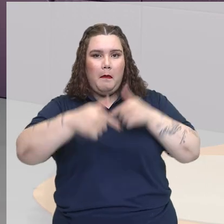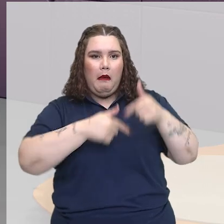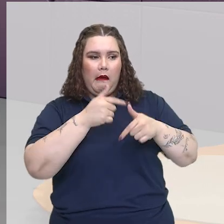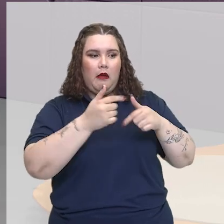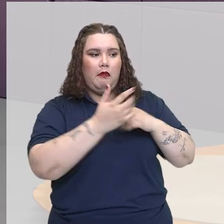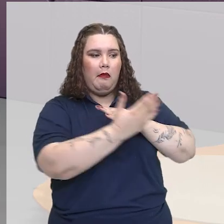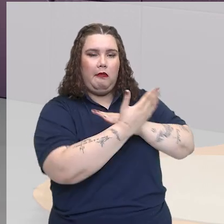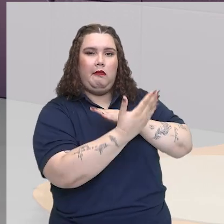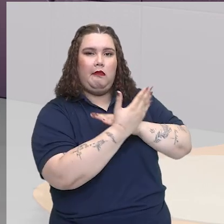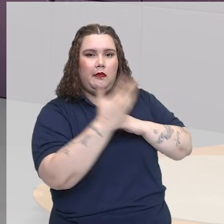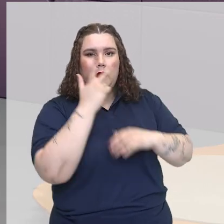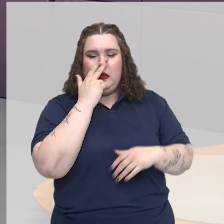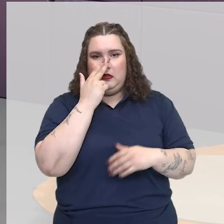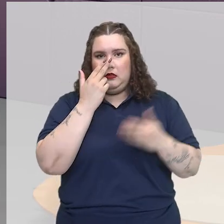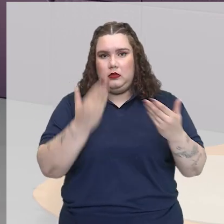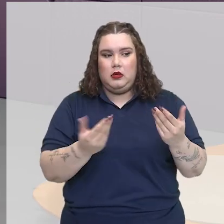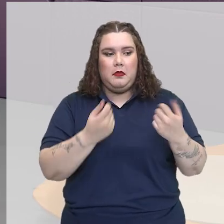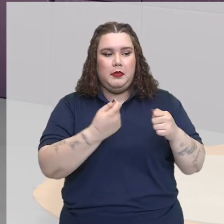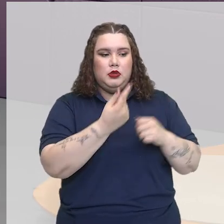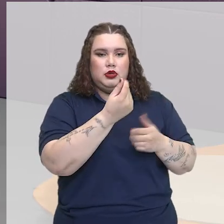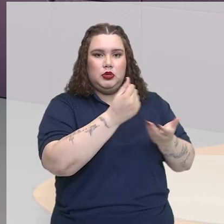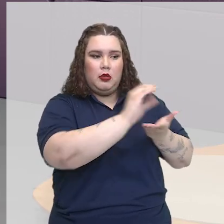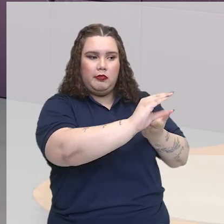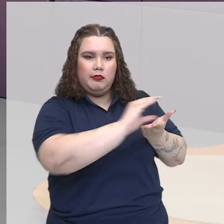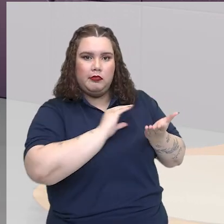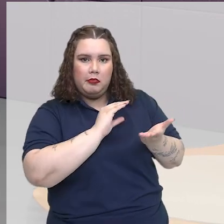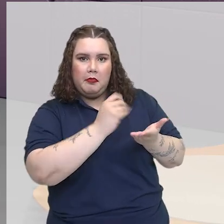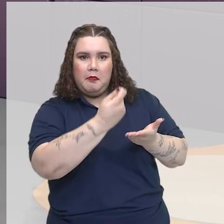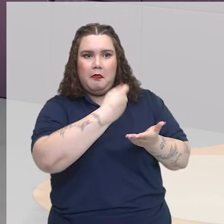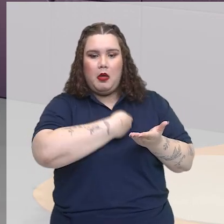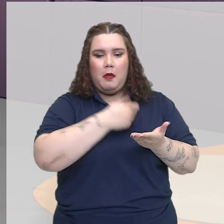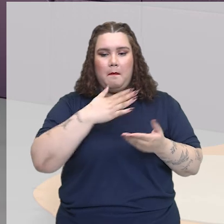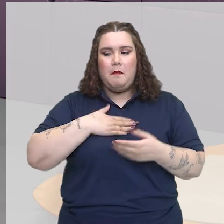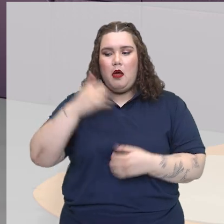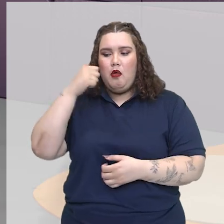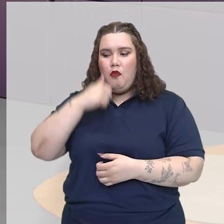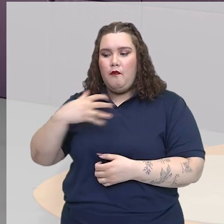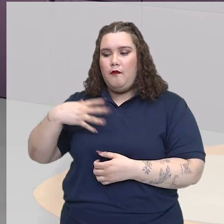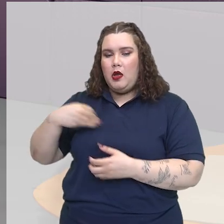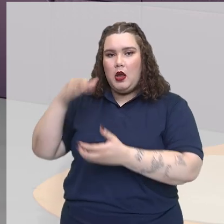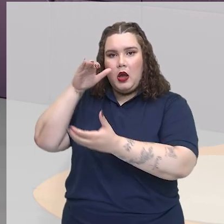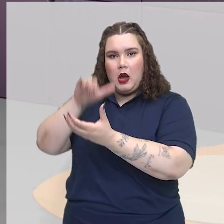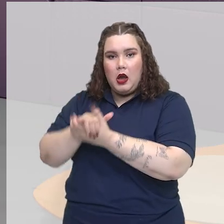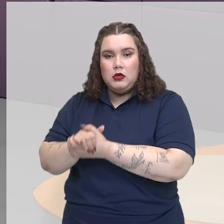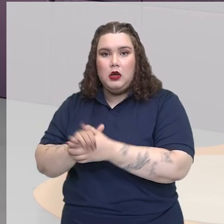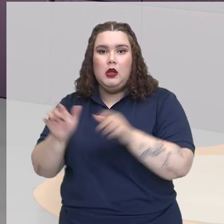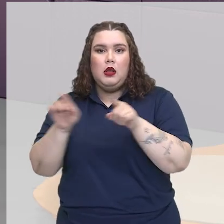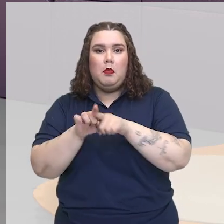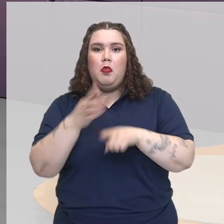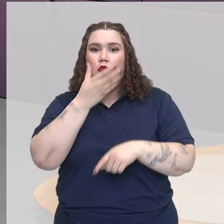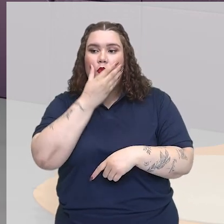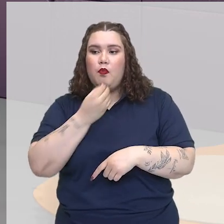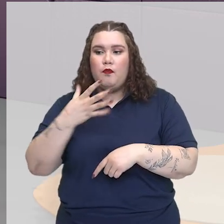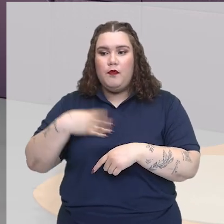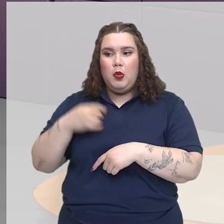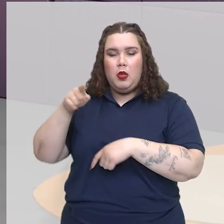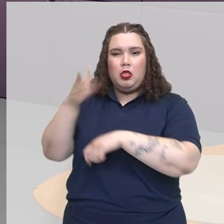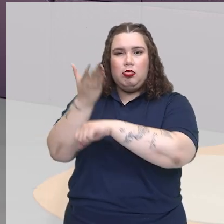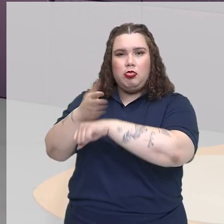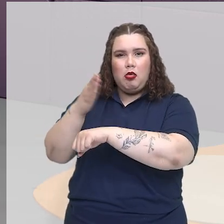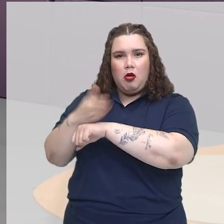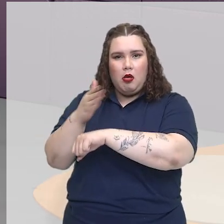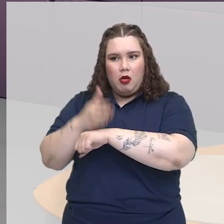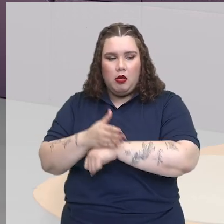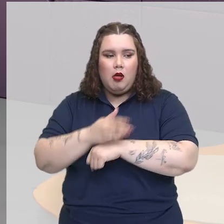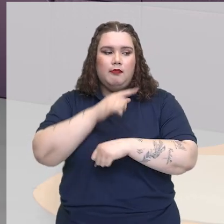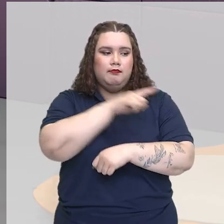no casamento da filha do senhor, assim como, né, no processo de armamento e treinamento do filho